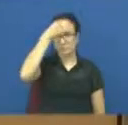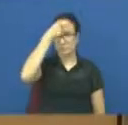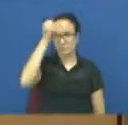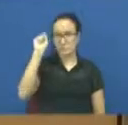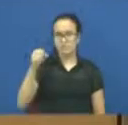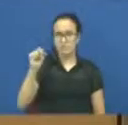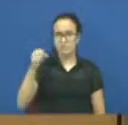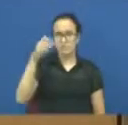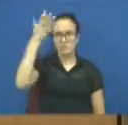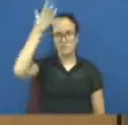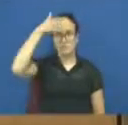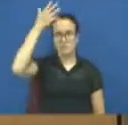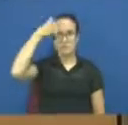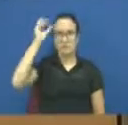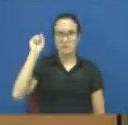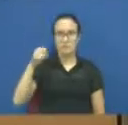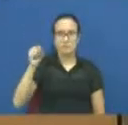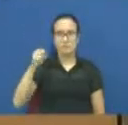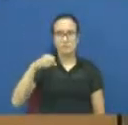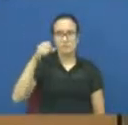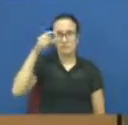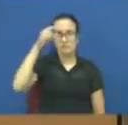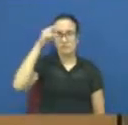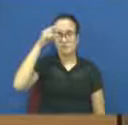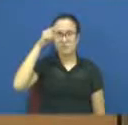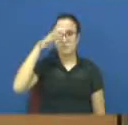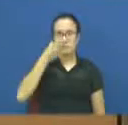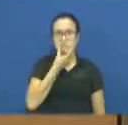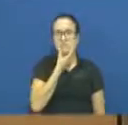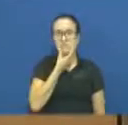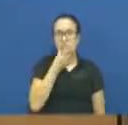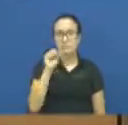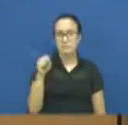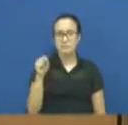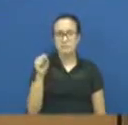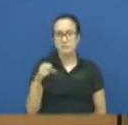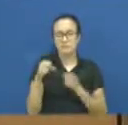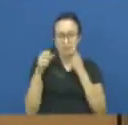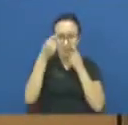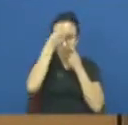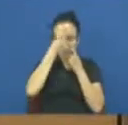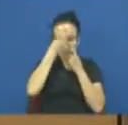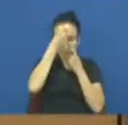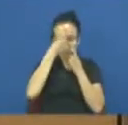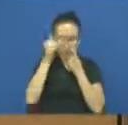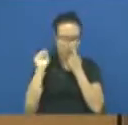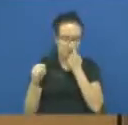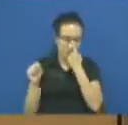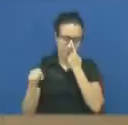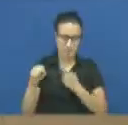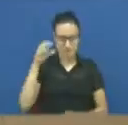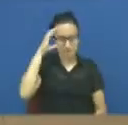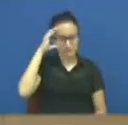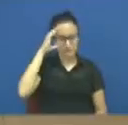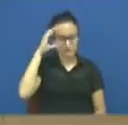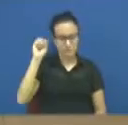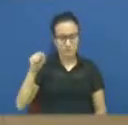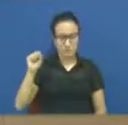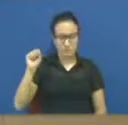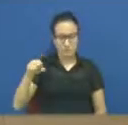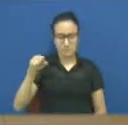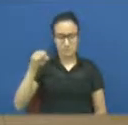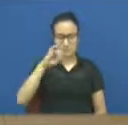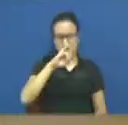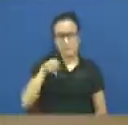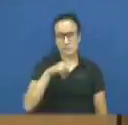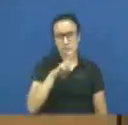Sim. Érica Tanque. Sim, excelência. Érica Monteiro. Sim. Jorge Freitas. Sim. José Couto. Sim.